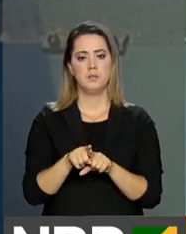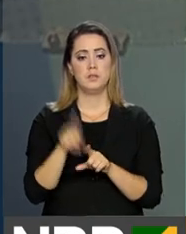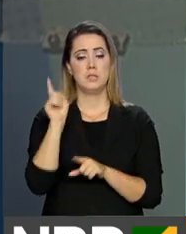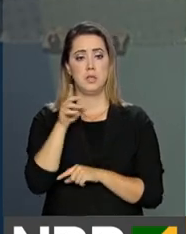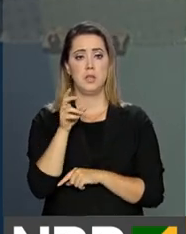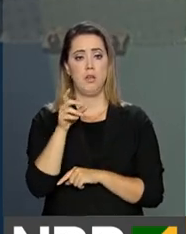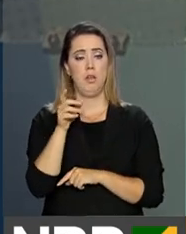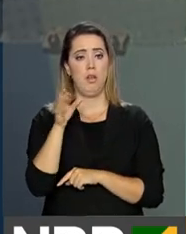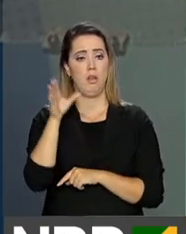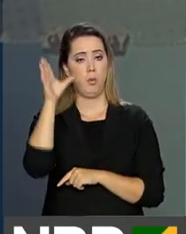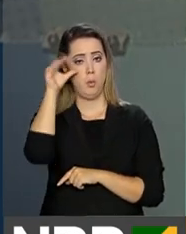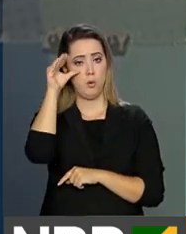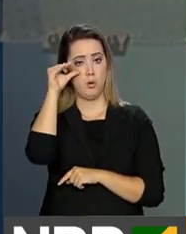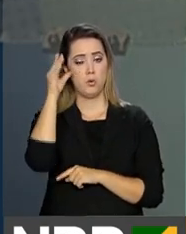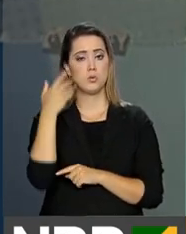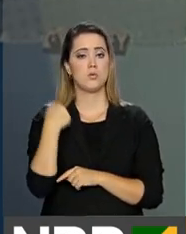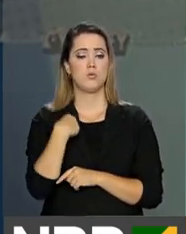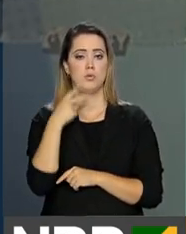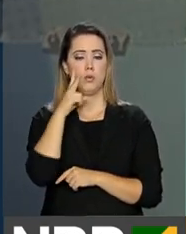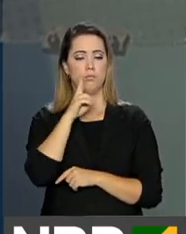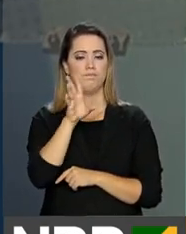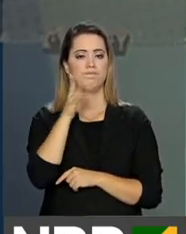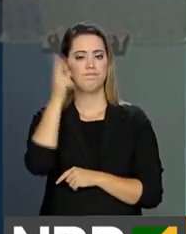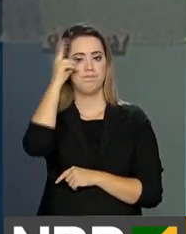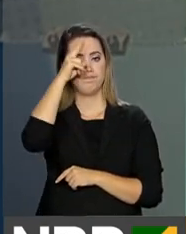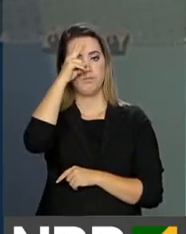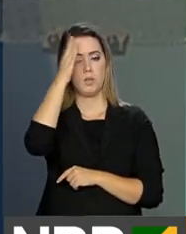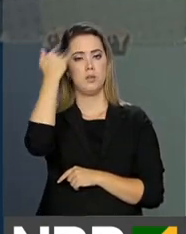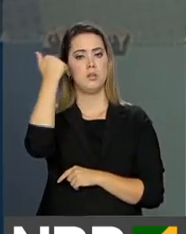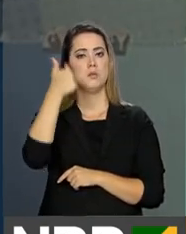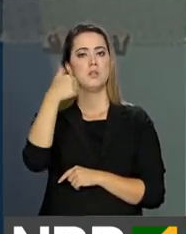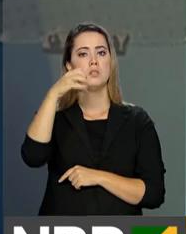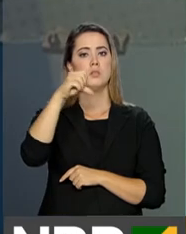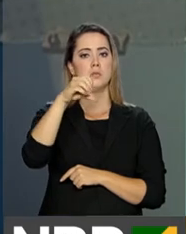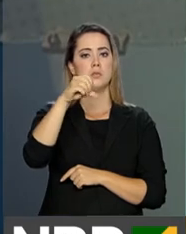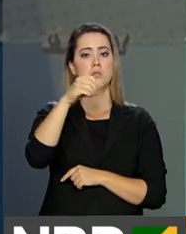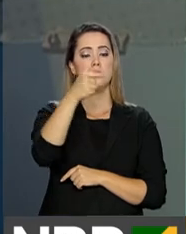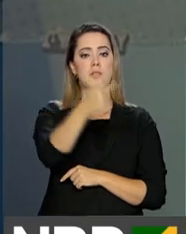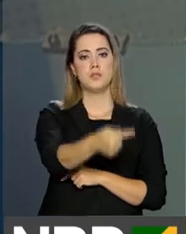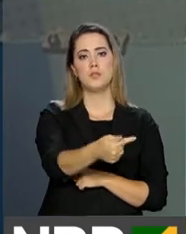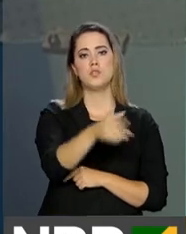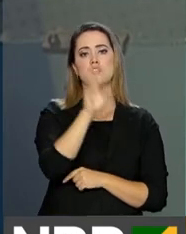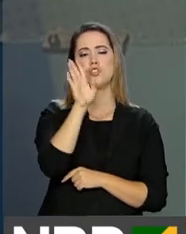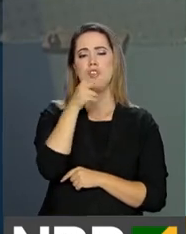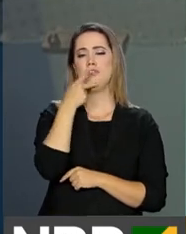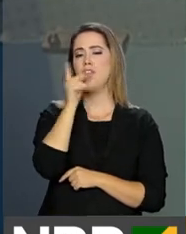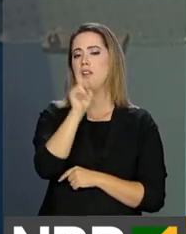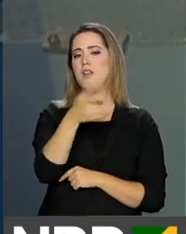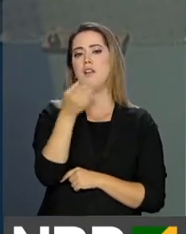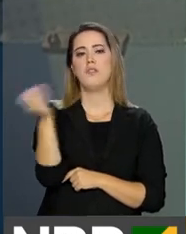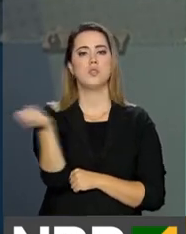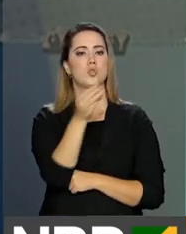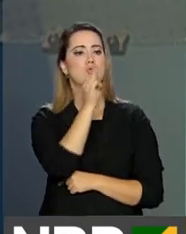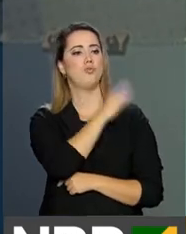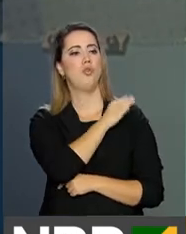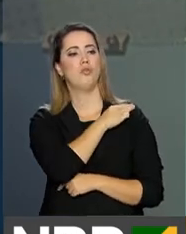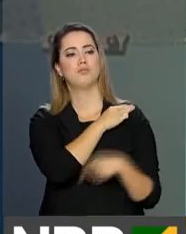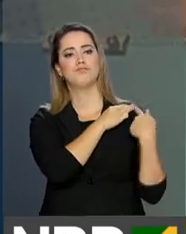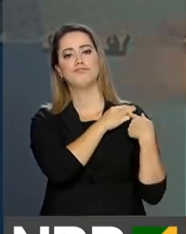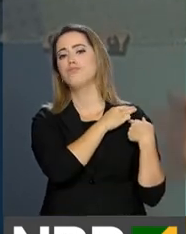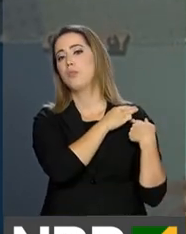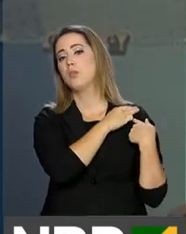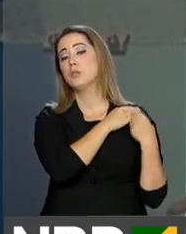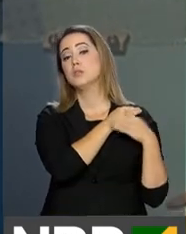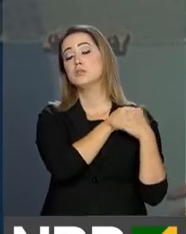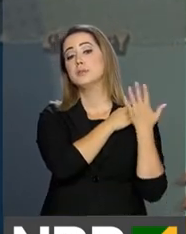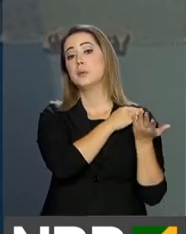curiosa, desde 97, eu me lembro, falava-se na reforma do ensino médio. Não é? Passou-se um período de 20 anos e a única coisa